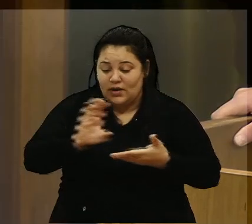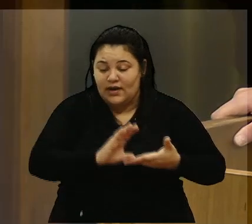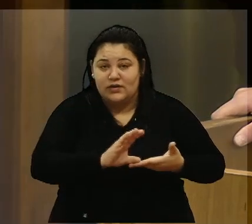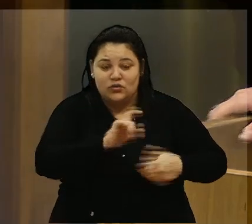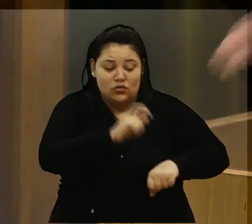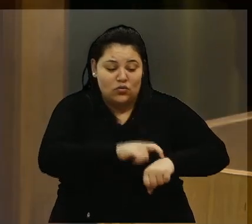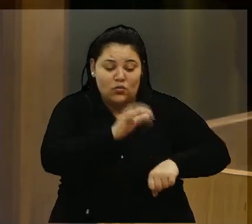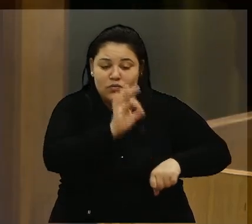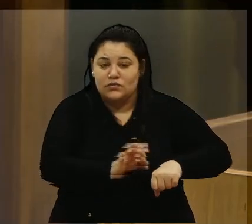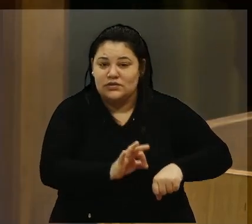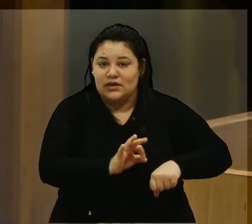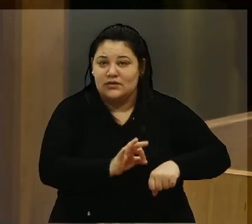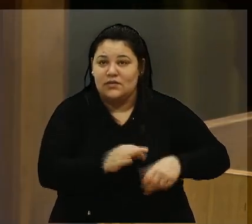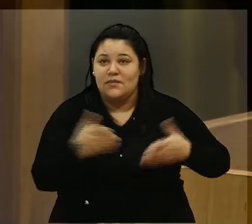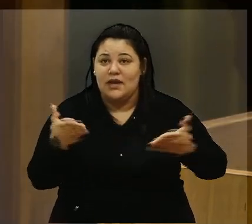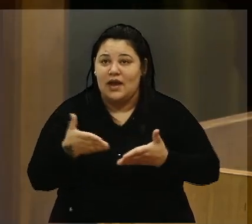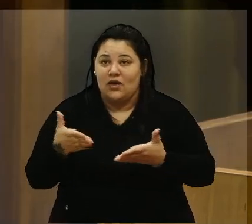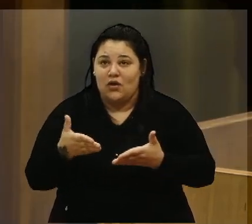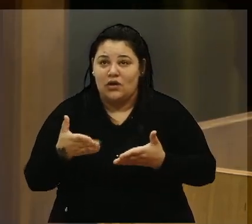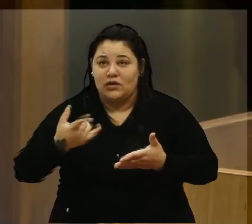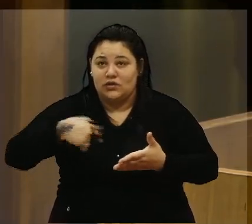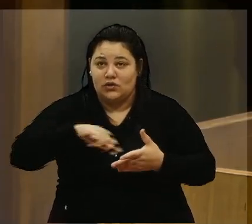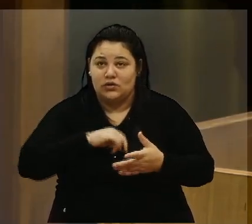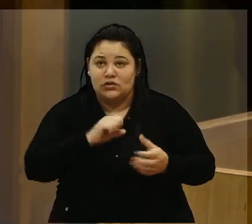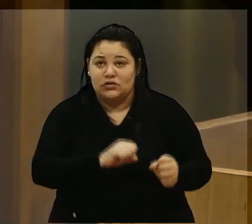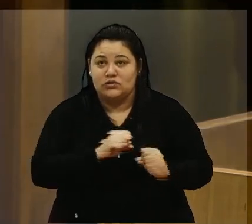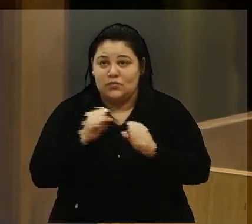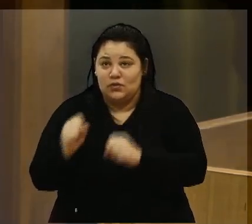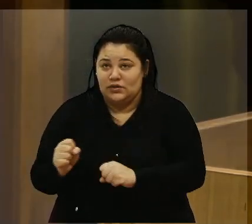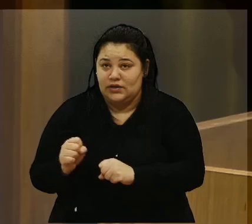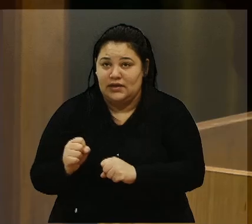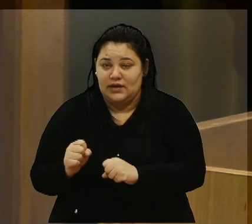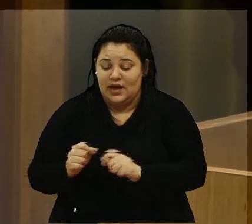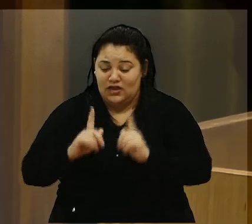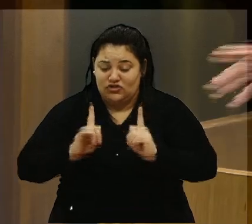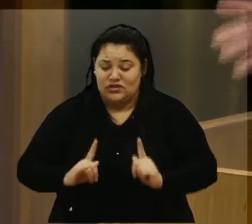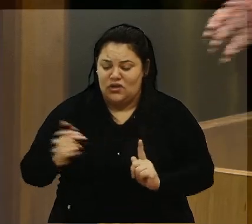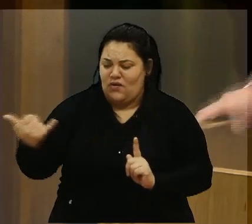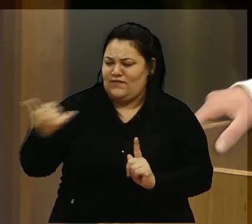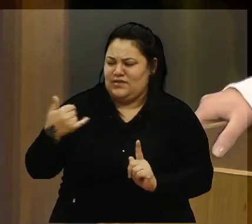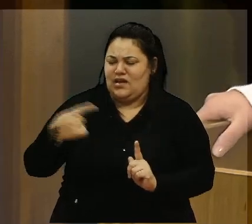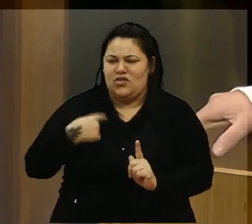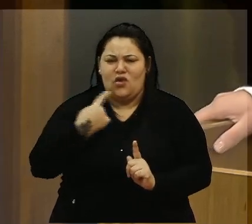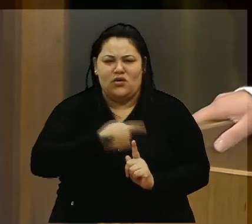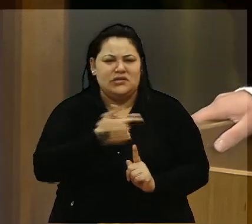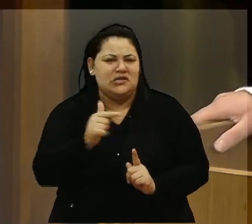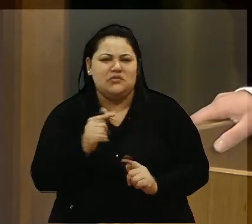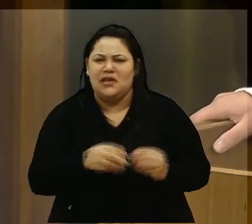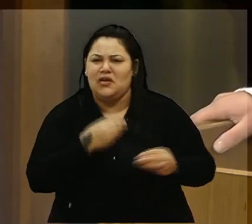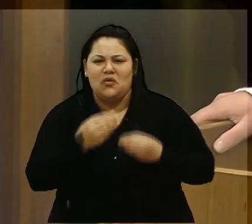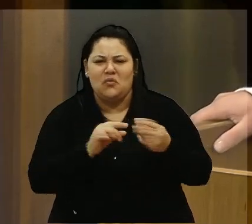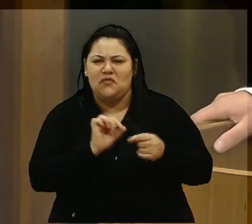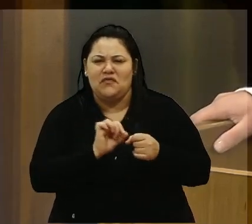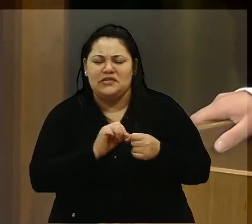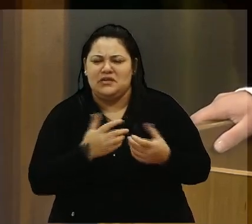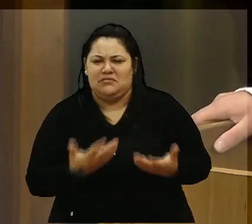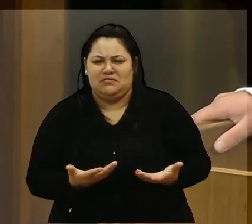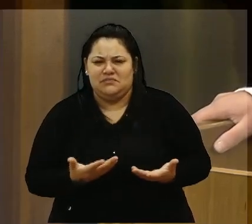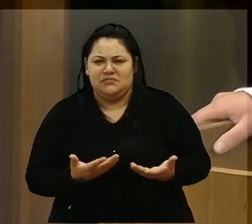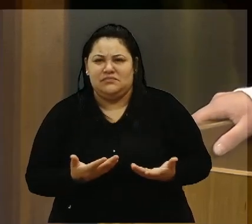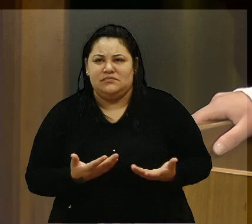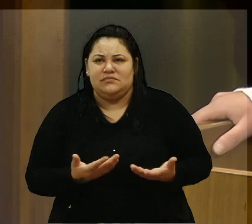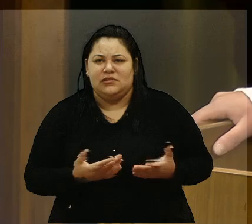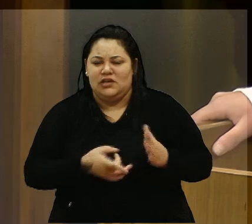suficiente? Para agora a gente poder, para agora a gestão nos falar que não tem como fazer contrapartida. Antes